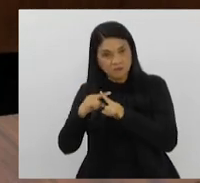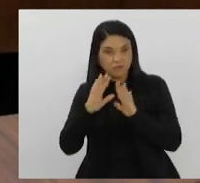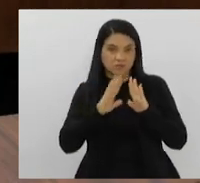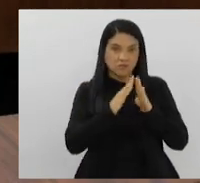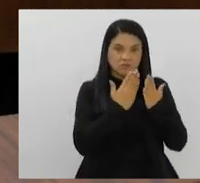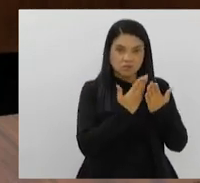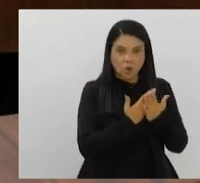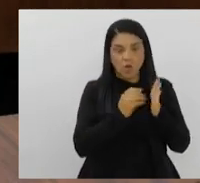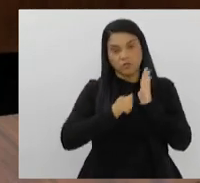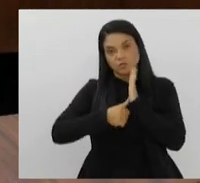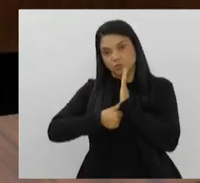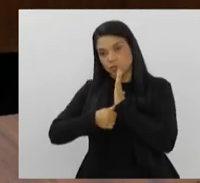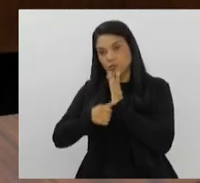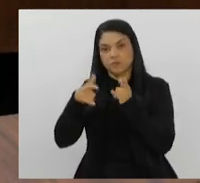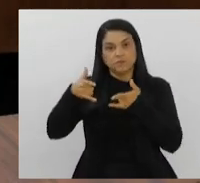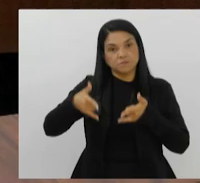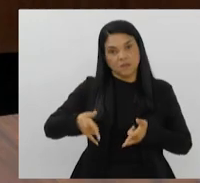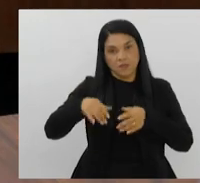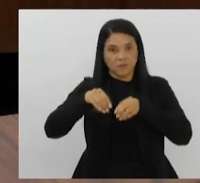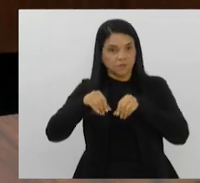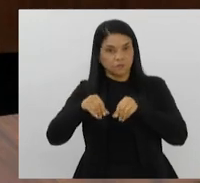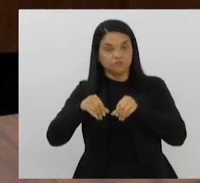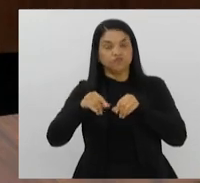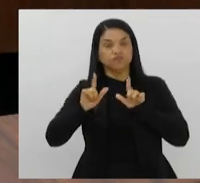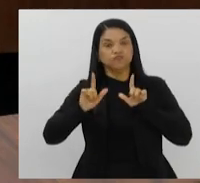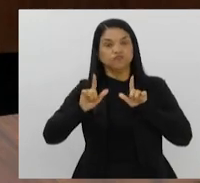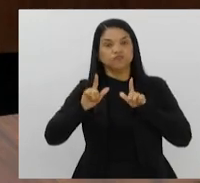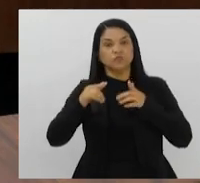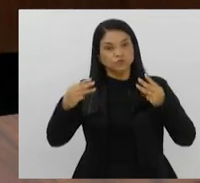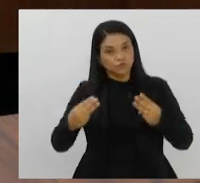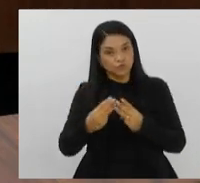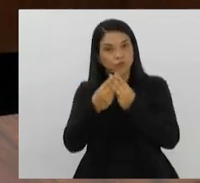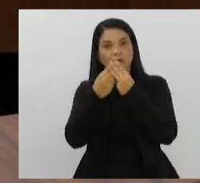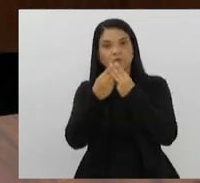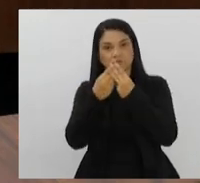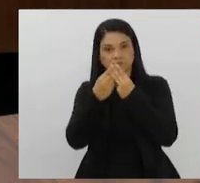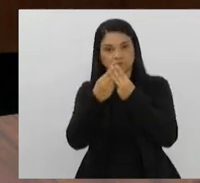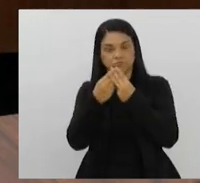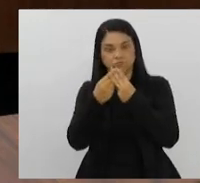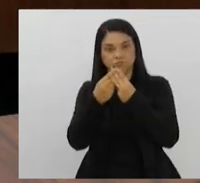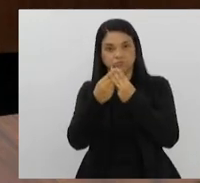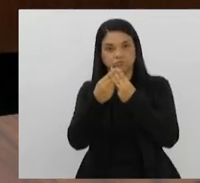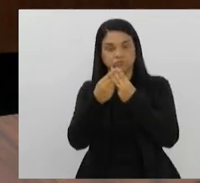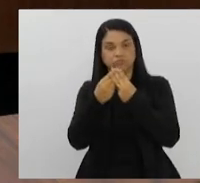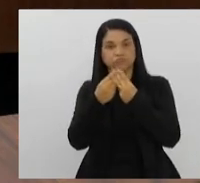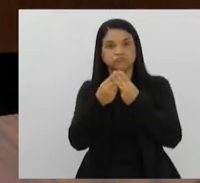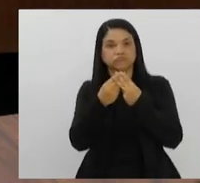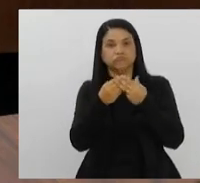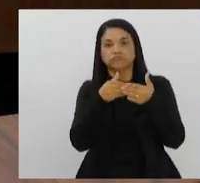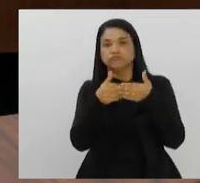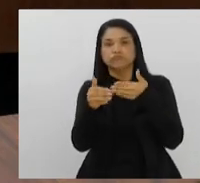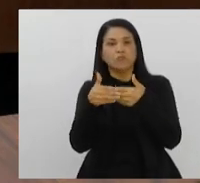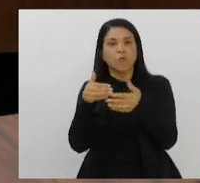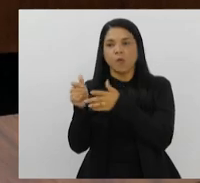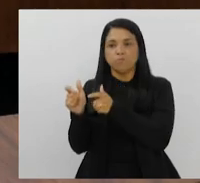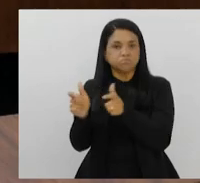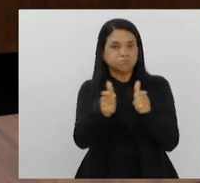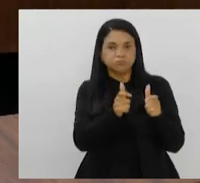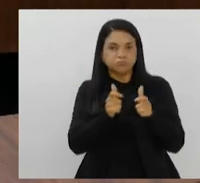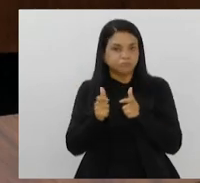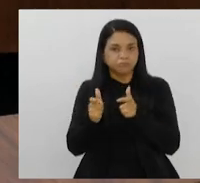escolas, clubes e cemitérios judaicos e de qualquer outra origem.